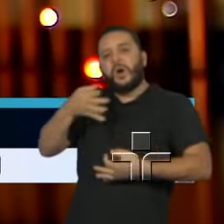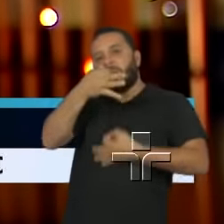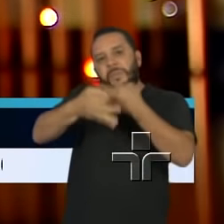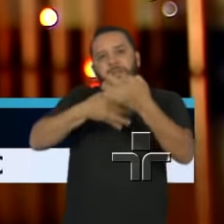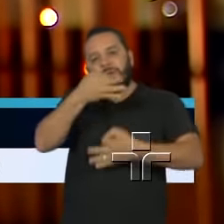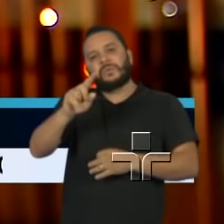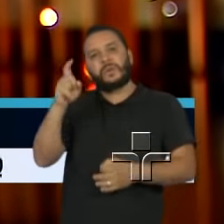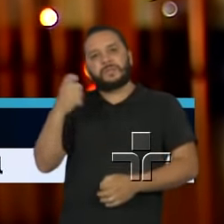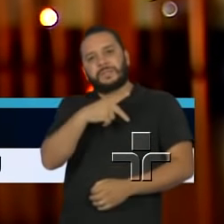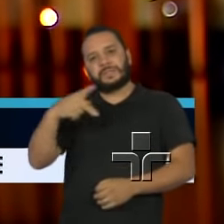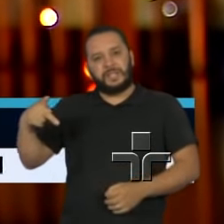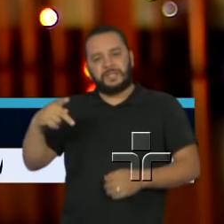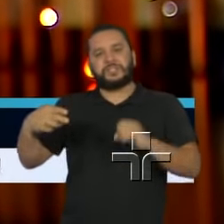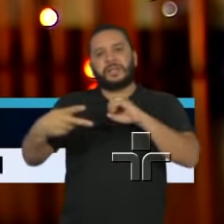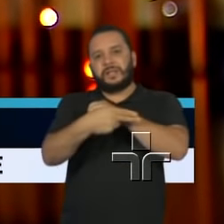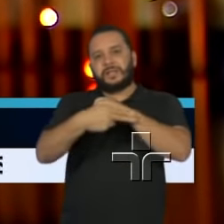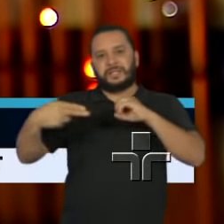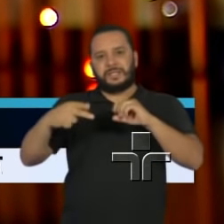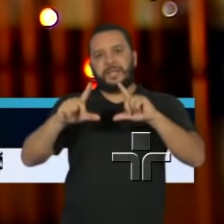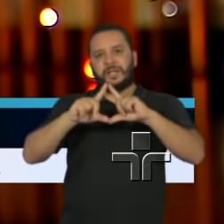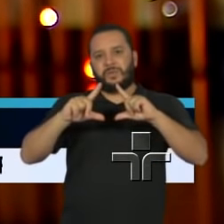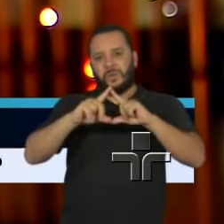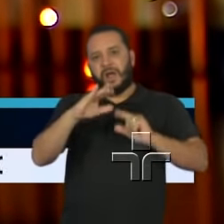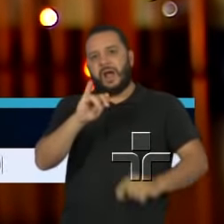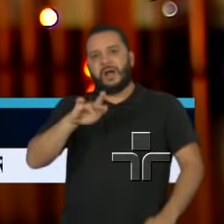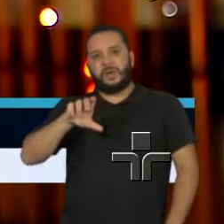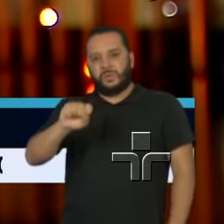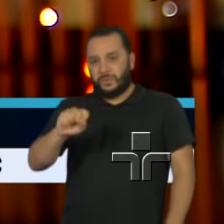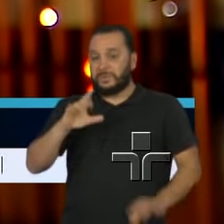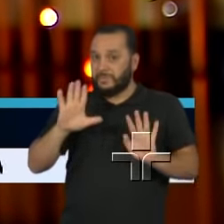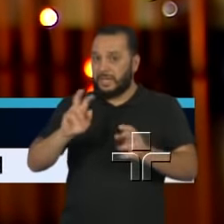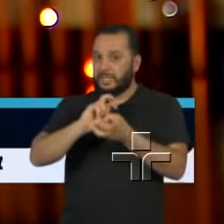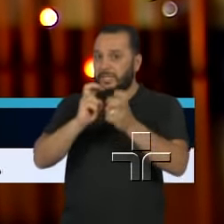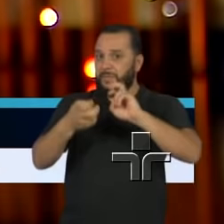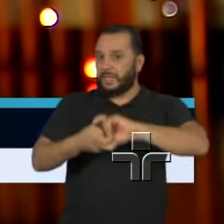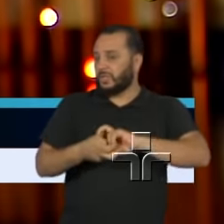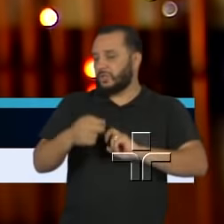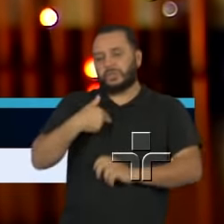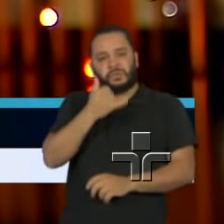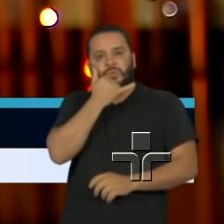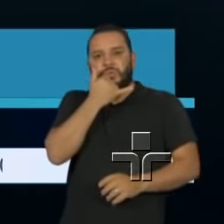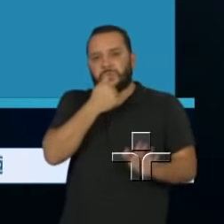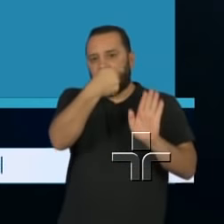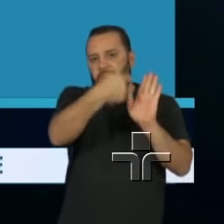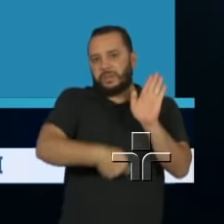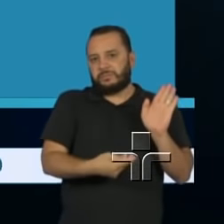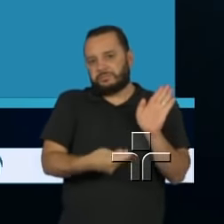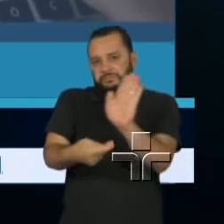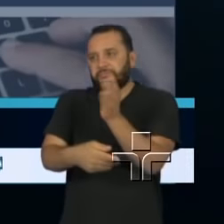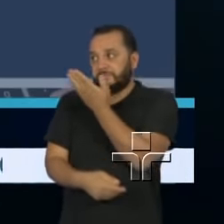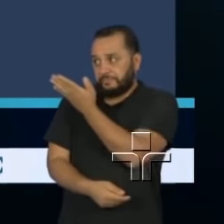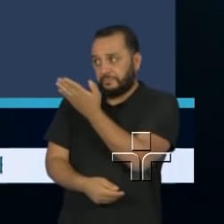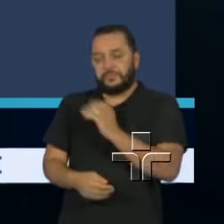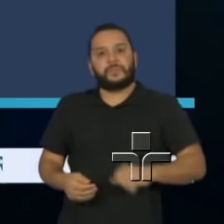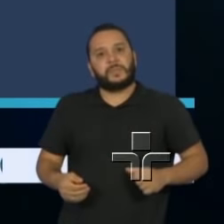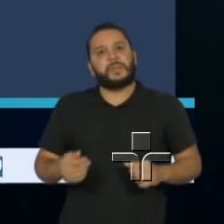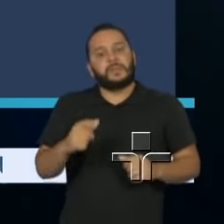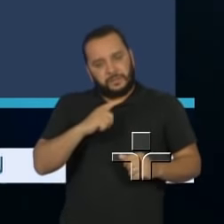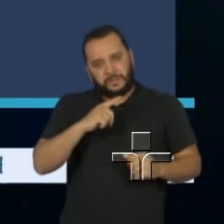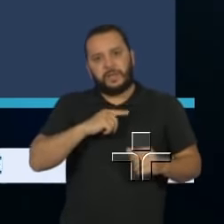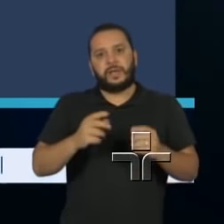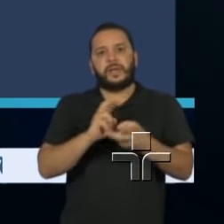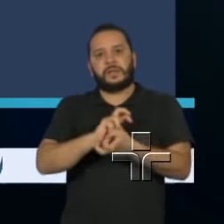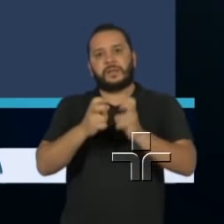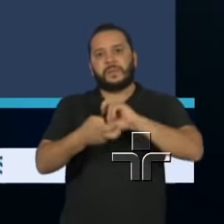pelo ex-presidente da Nissan Renault, Carlos Ghosn, mas o Itamaraty preferiu emitir uma nota. O Ministério das Relações